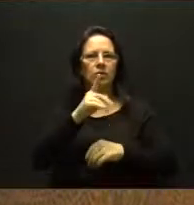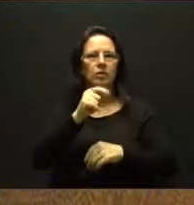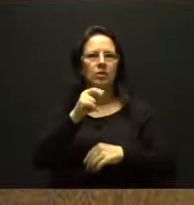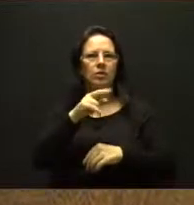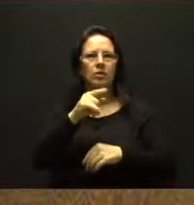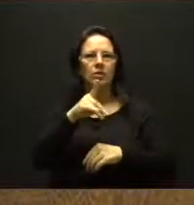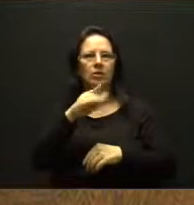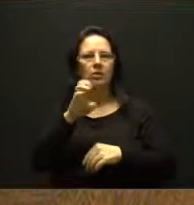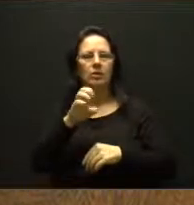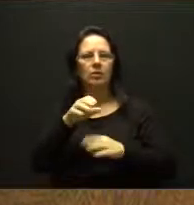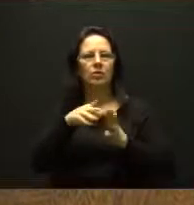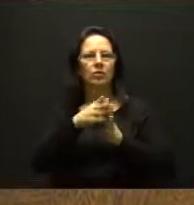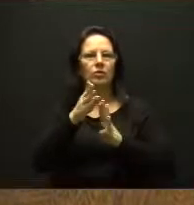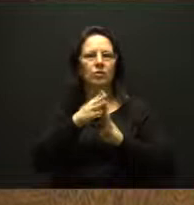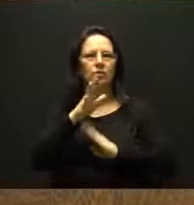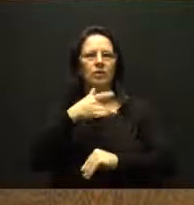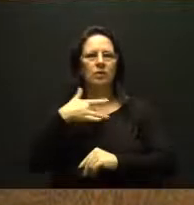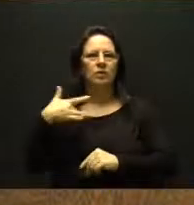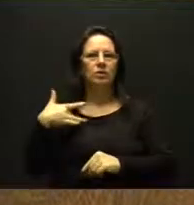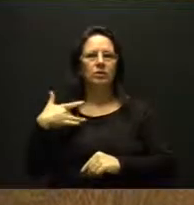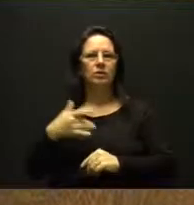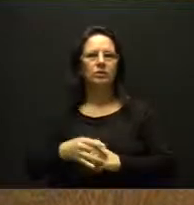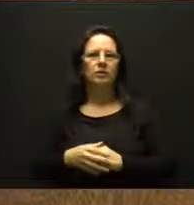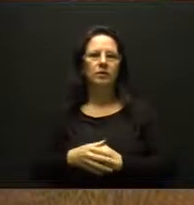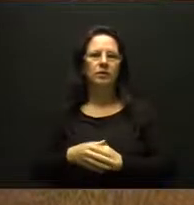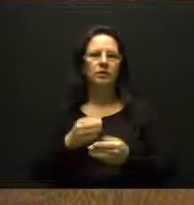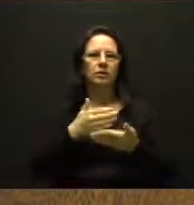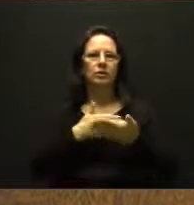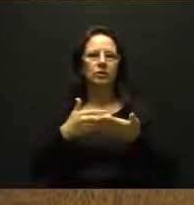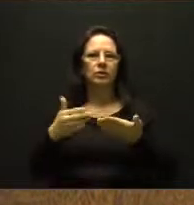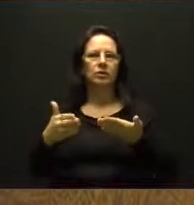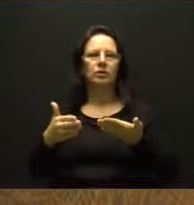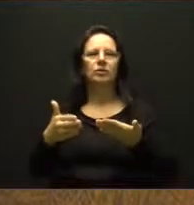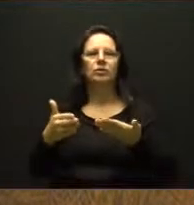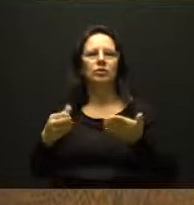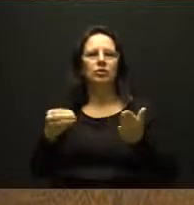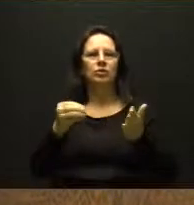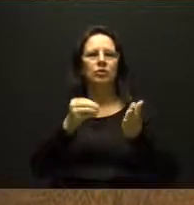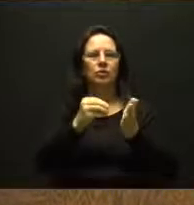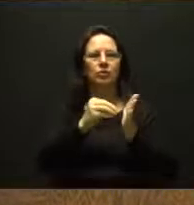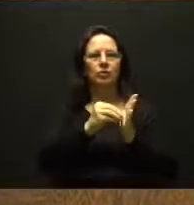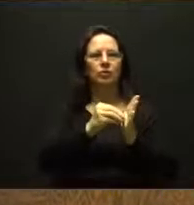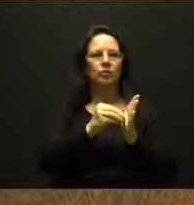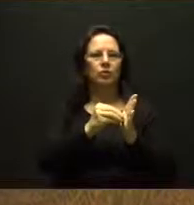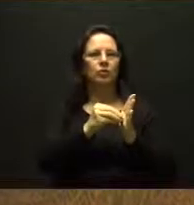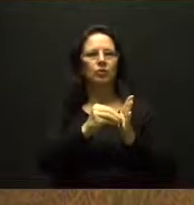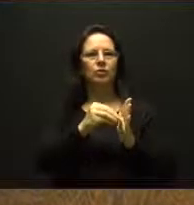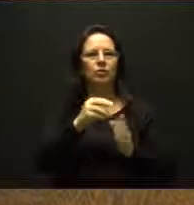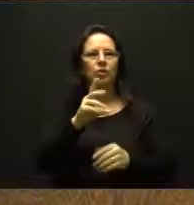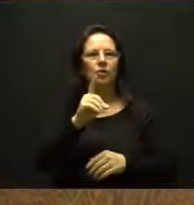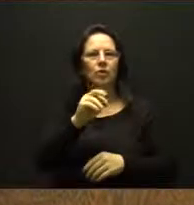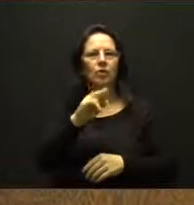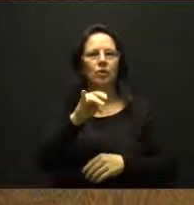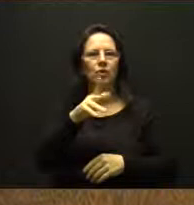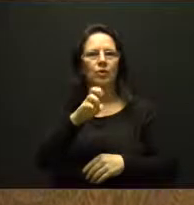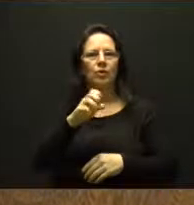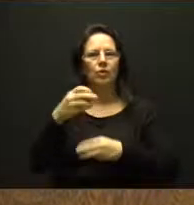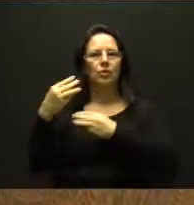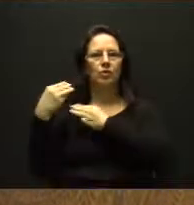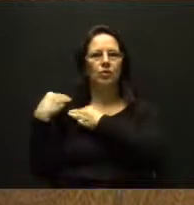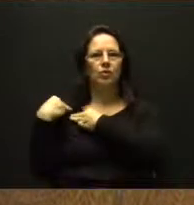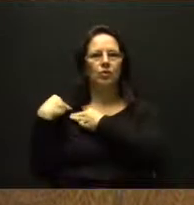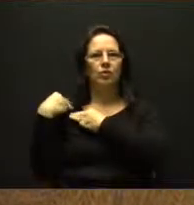mesa diretora do conselho de saúde a iniciativa se adéqua aos pressupostos de origem e competência do